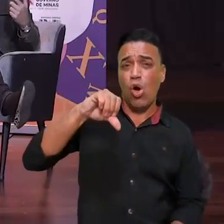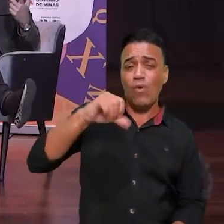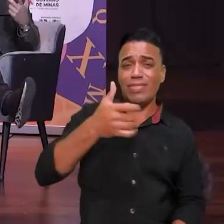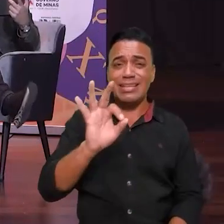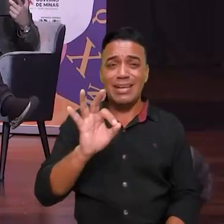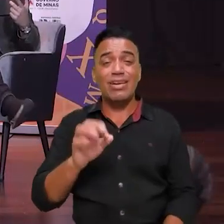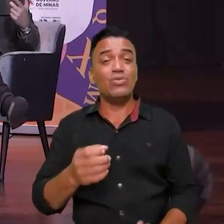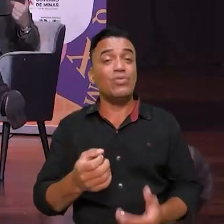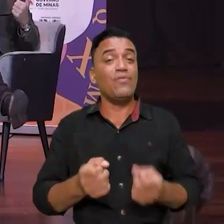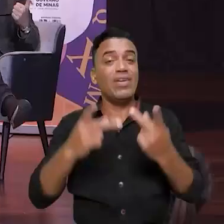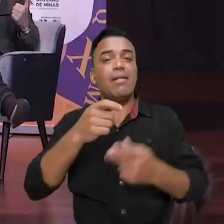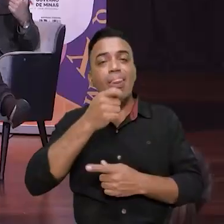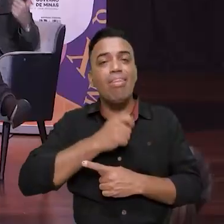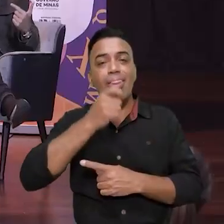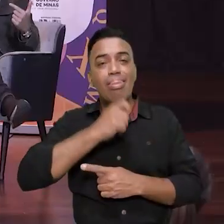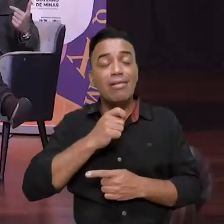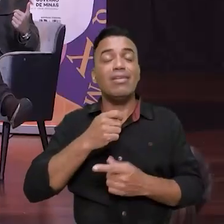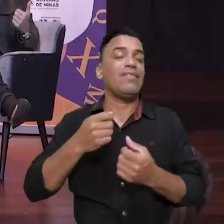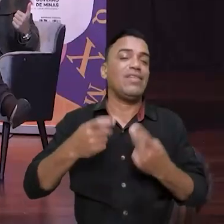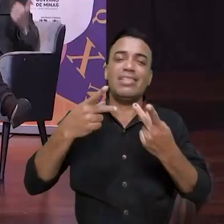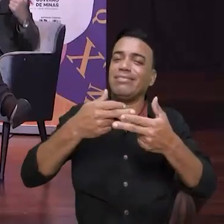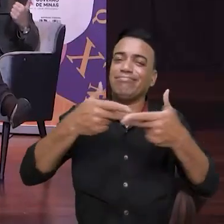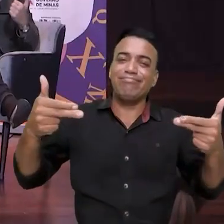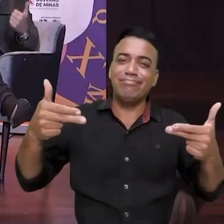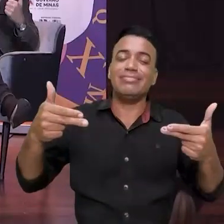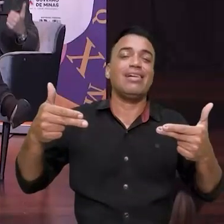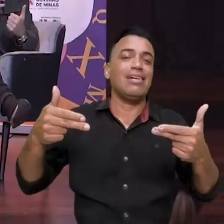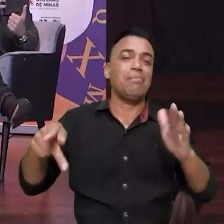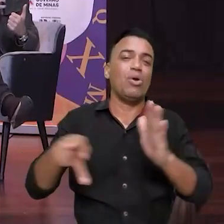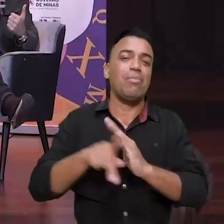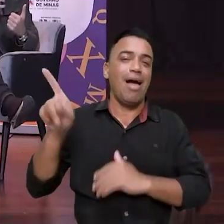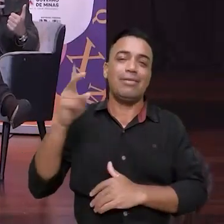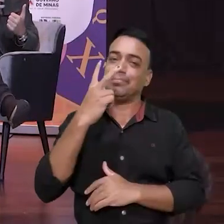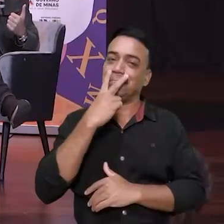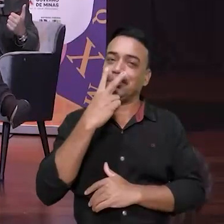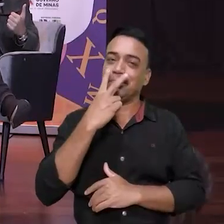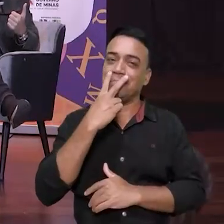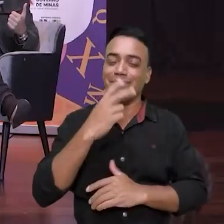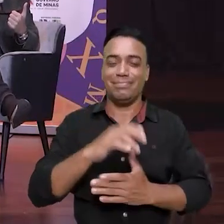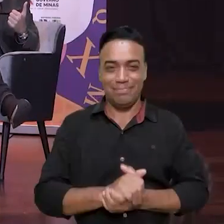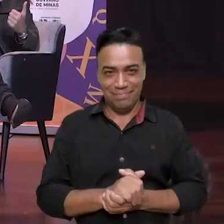idade vendendo picolé e vendendo goiamum em Barra do Itapemirim.